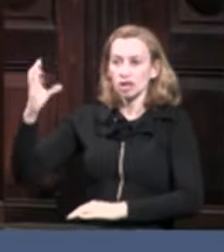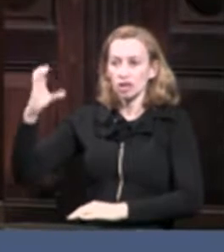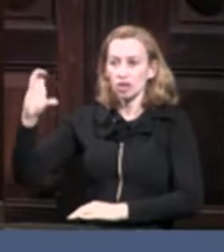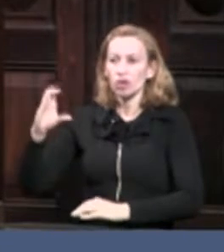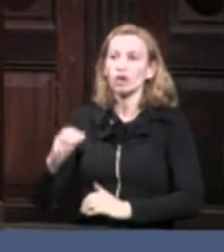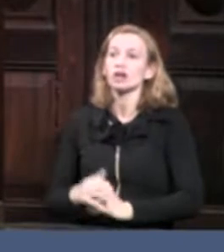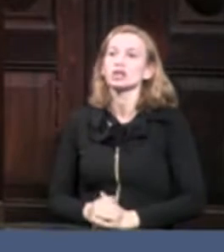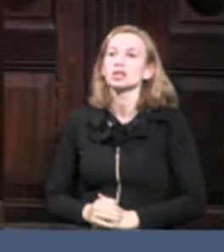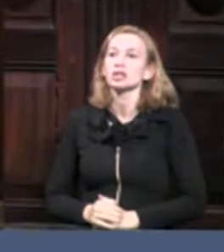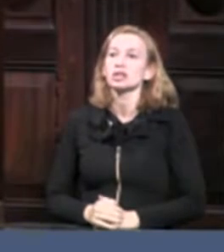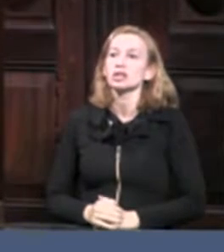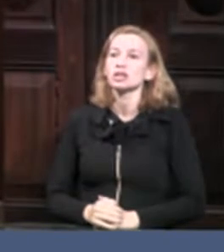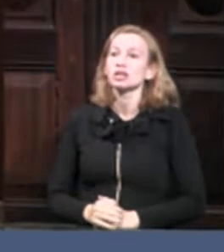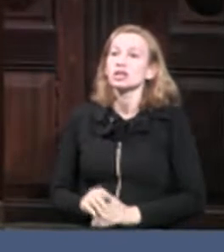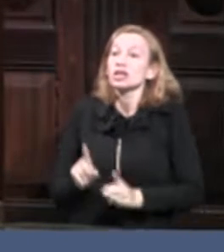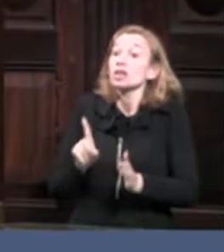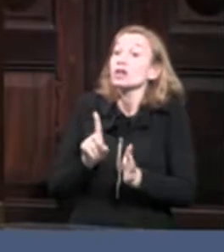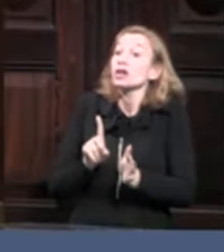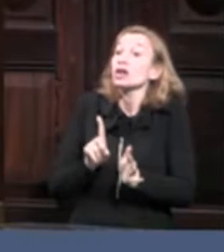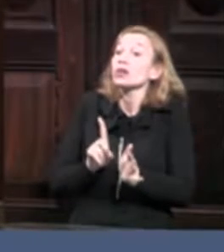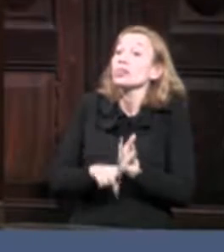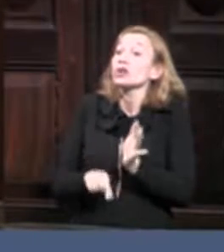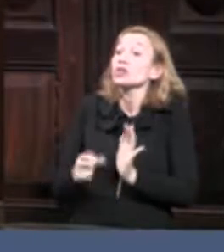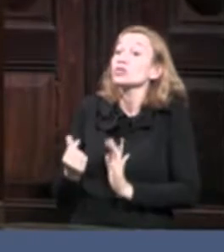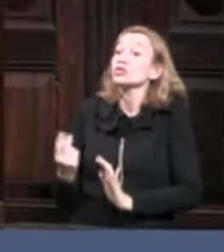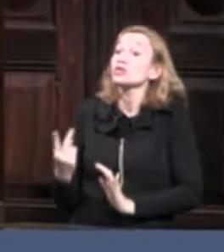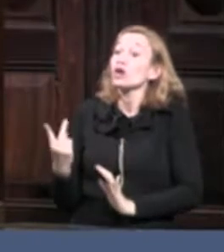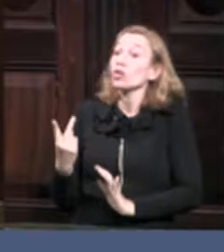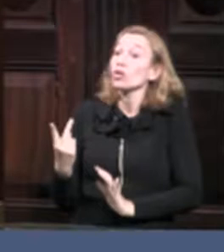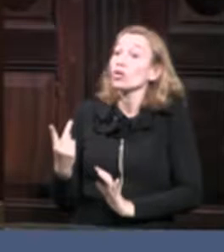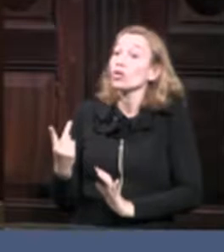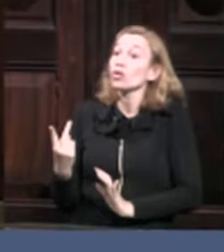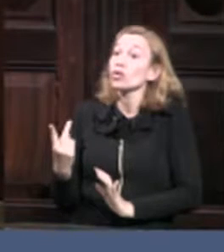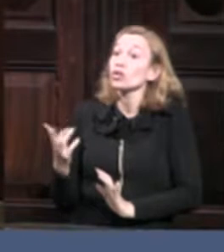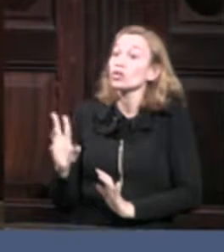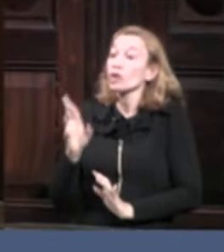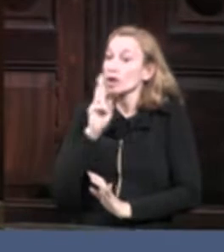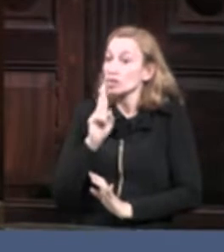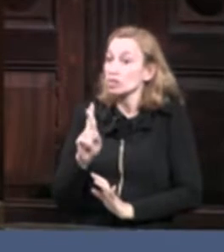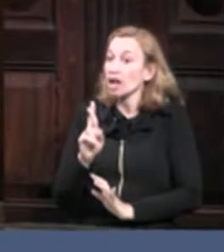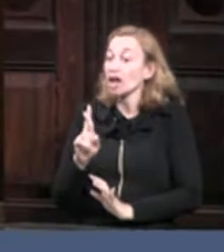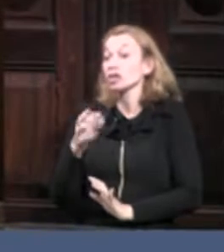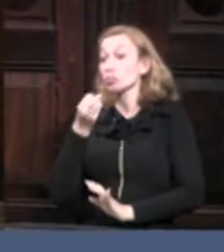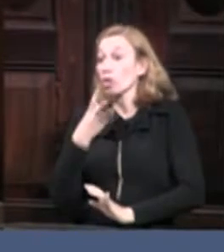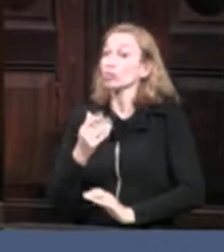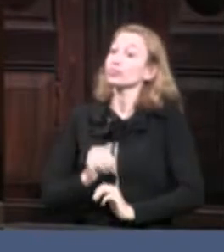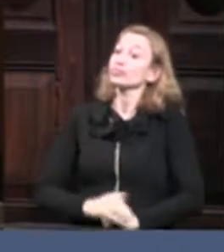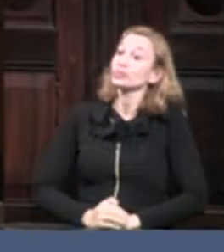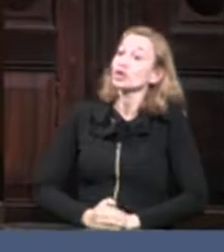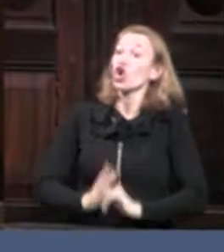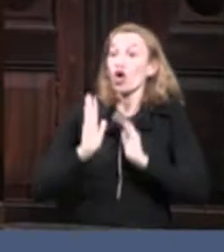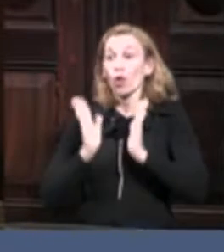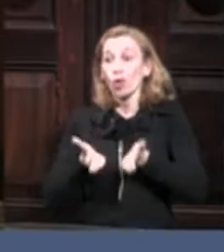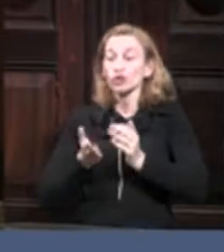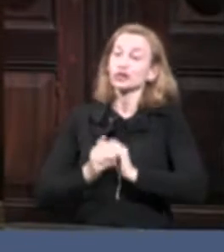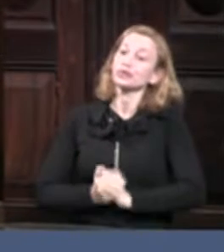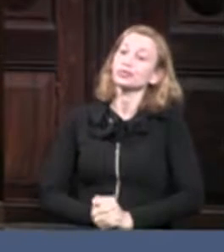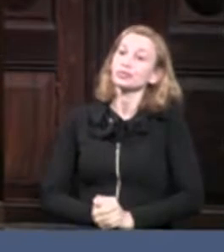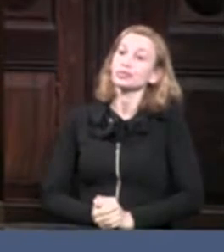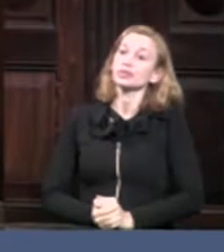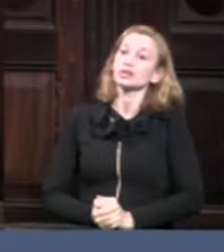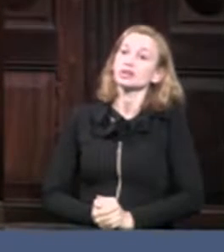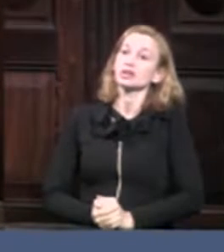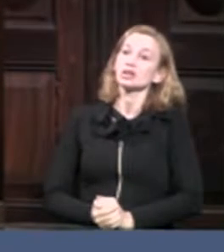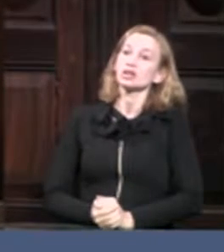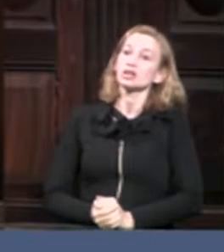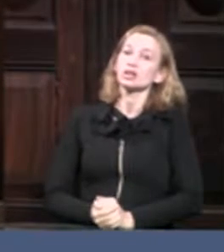menor tarifa foi utilizado e o resultado foi uma diminuição no valor do pedágio. Hoje, com a